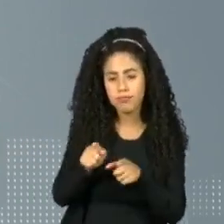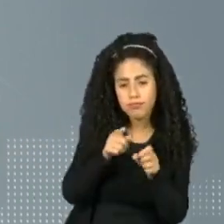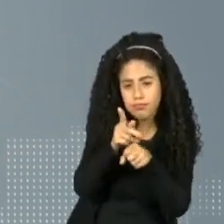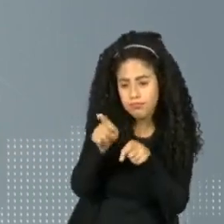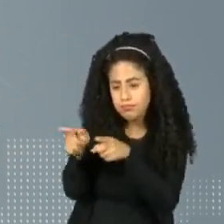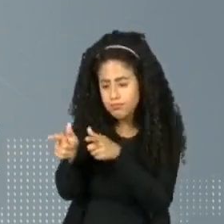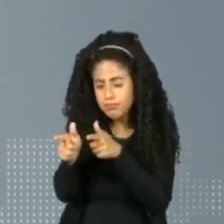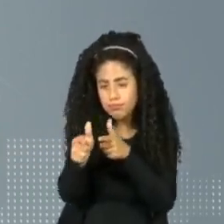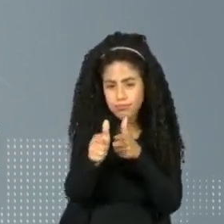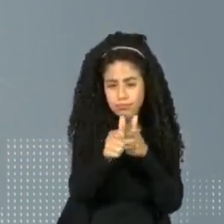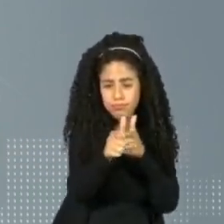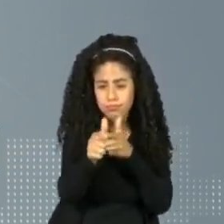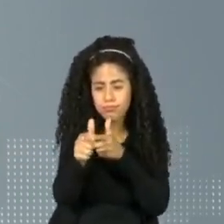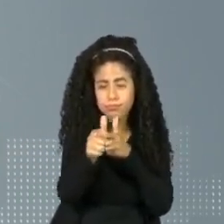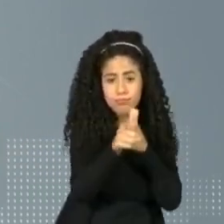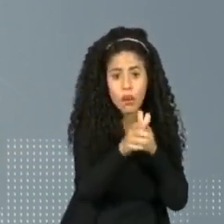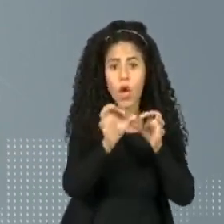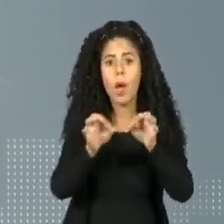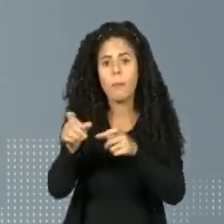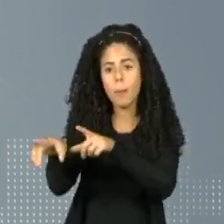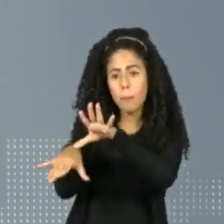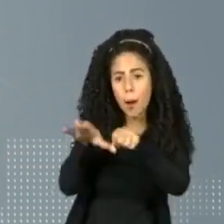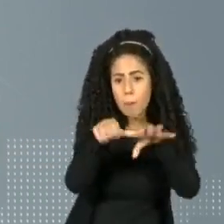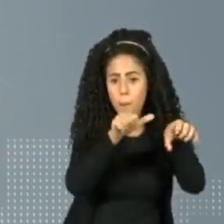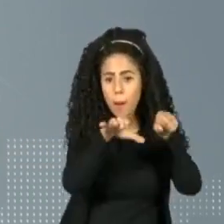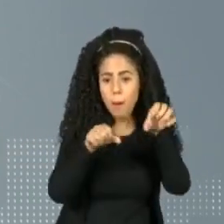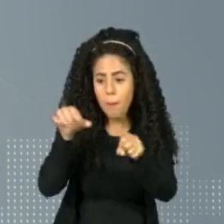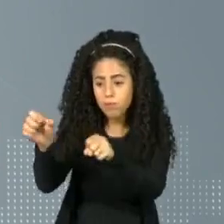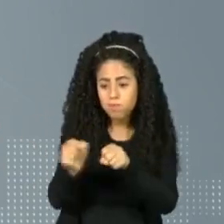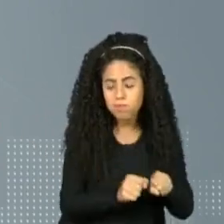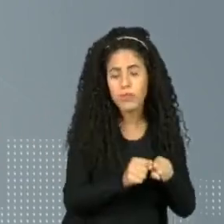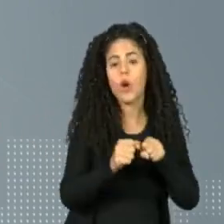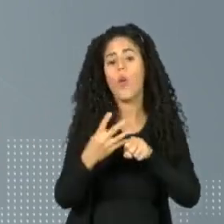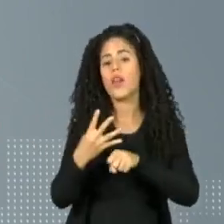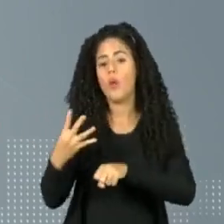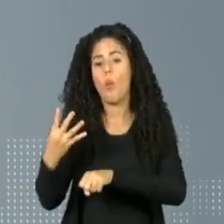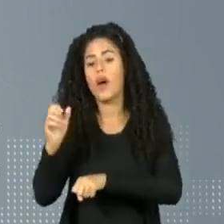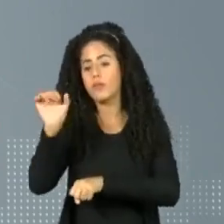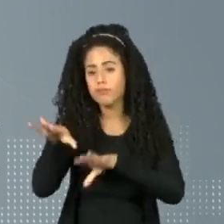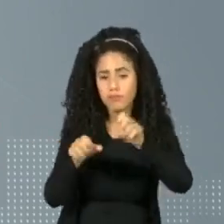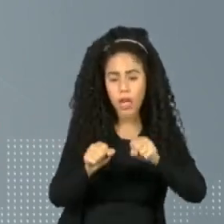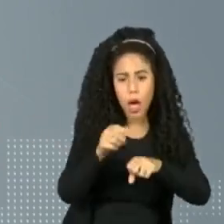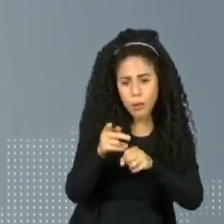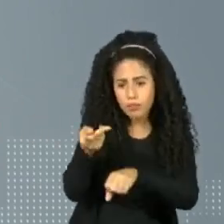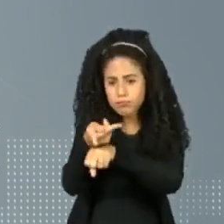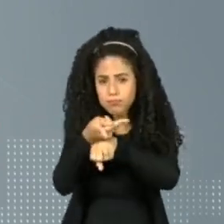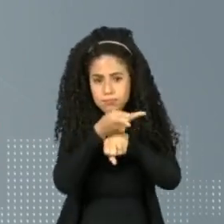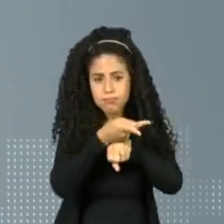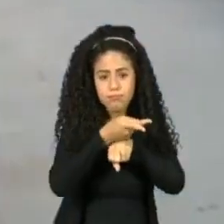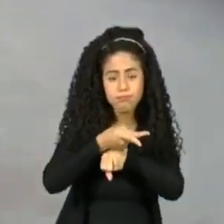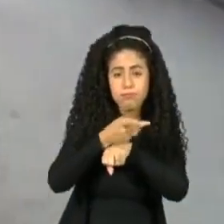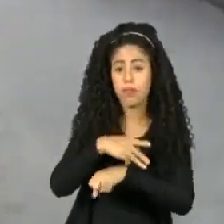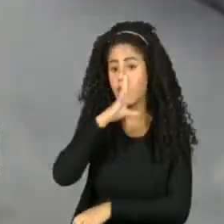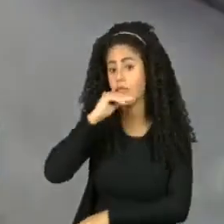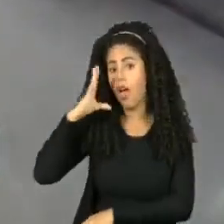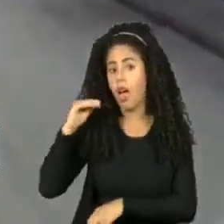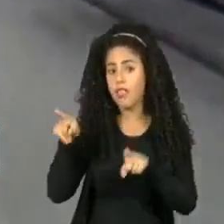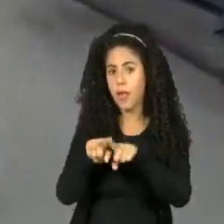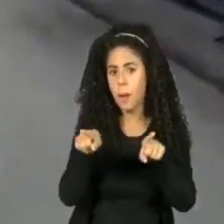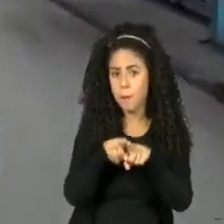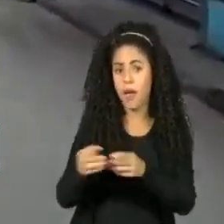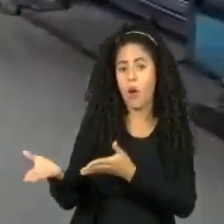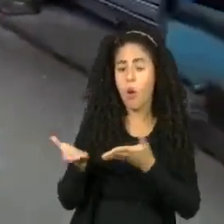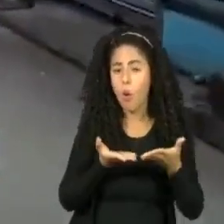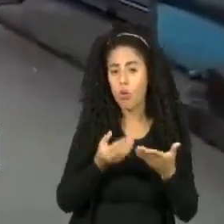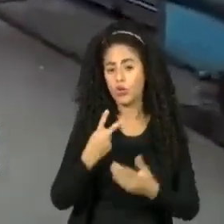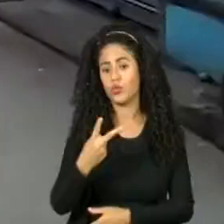e varredura no terreno para cumprir 42 mandados de prisão e 13 de busca e apreensão de adolescentes, hoje